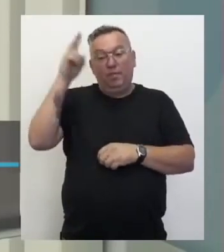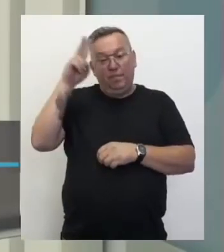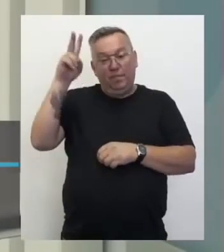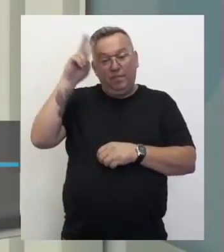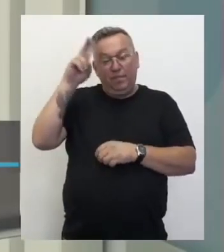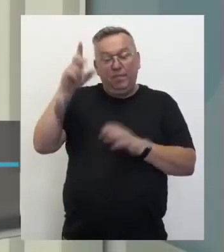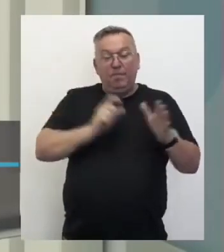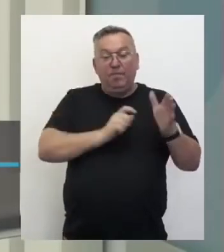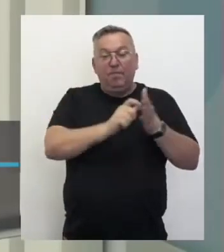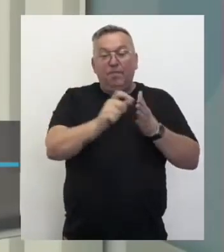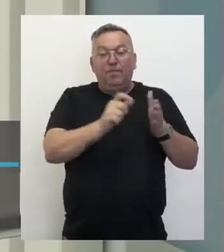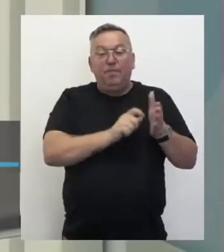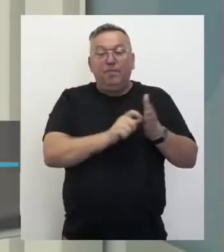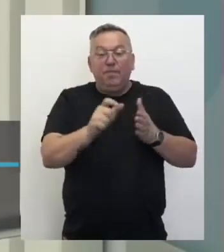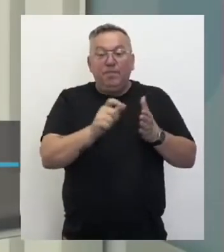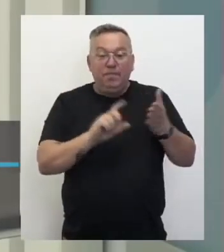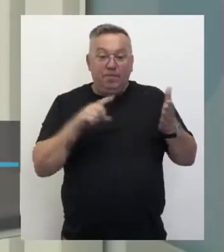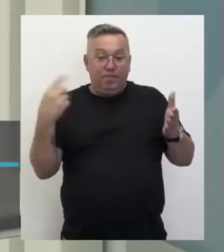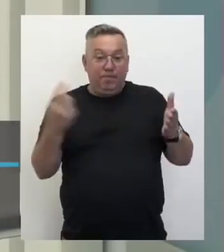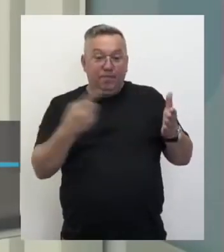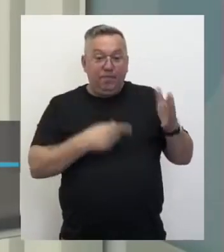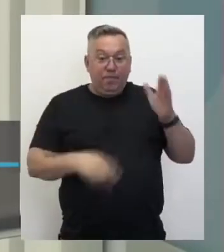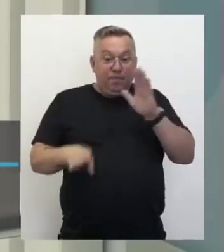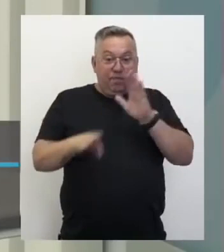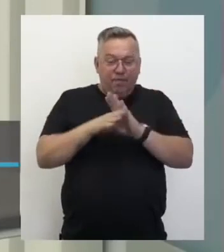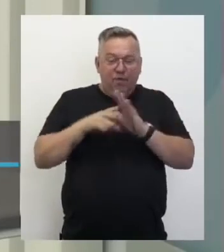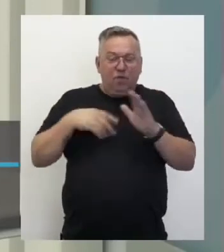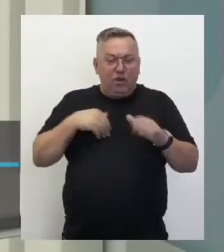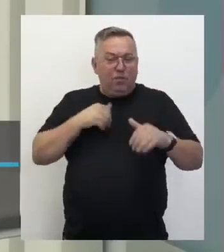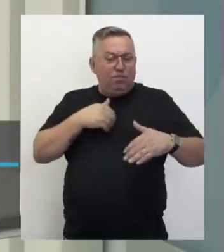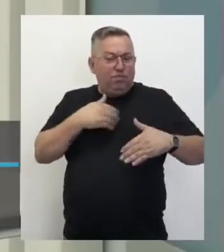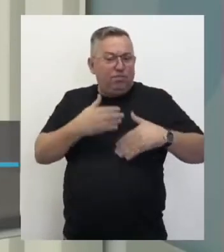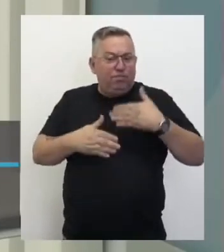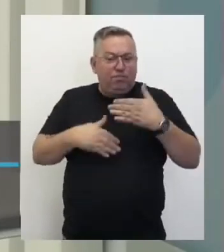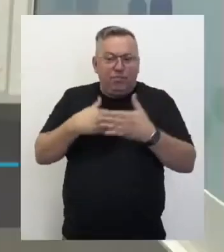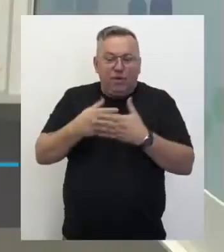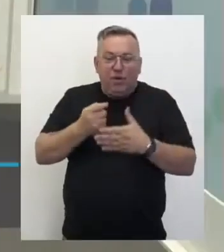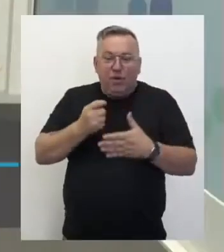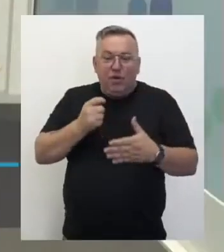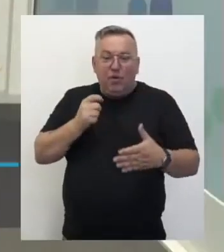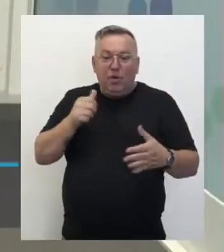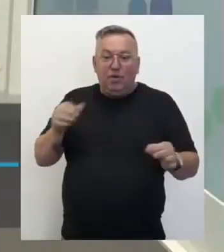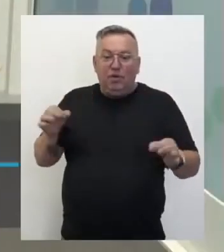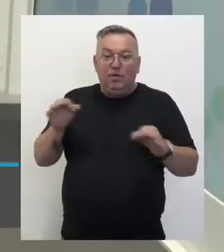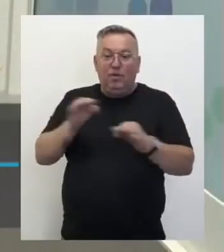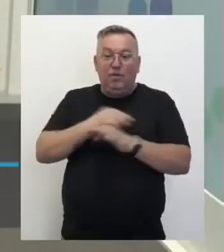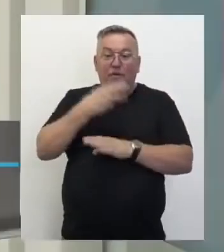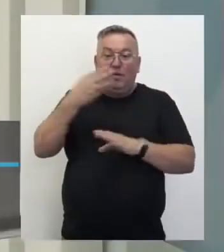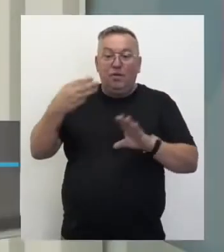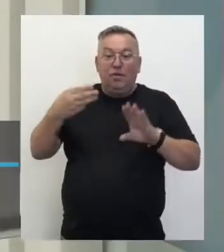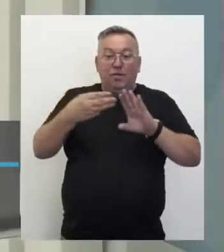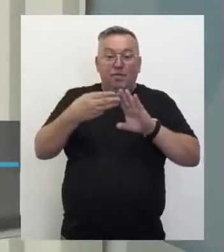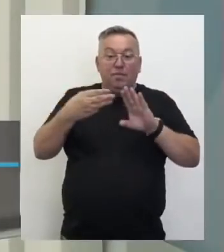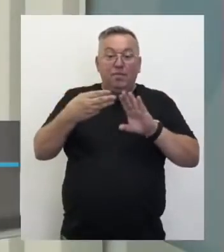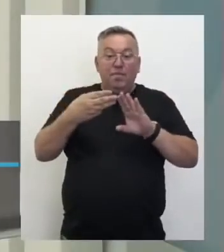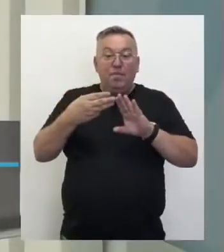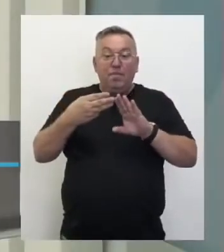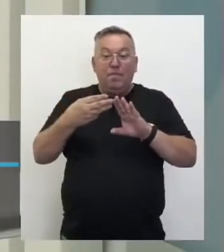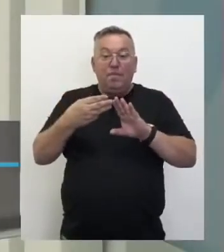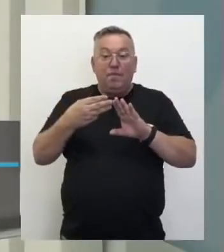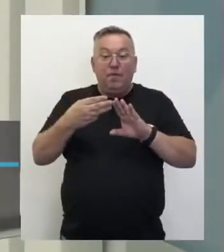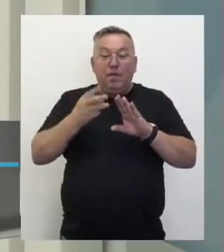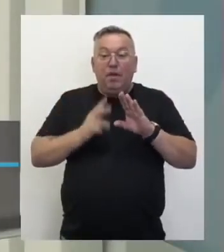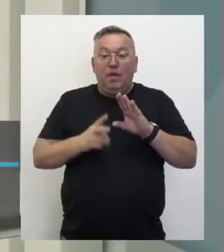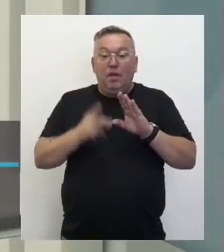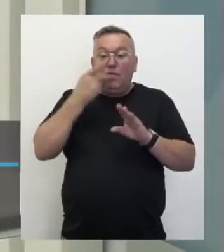alguns conceitos, né? Nós chegamos, a gente já está caminhando para quase o final do terceiro bimestre. A gente está